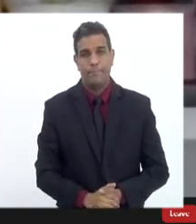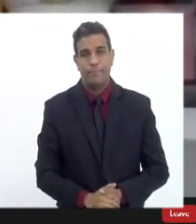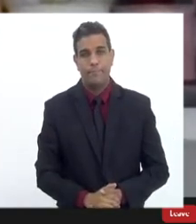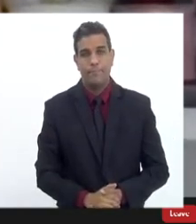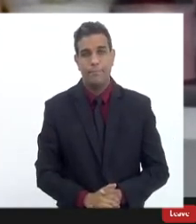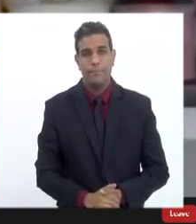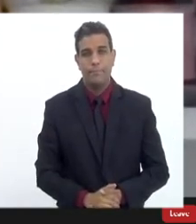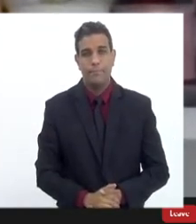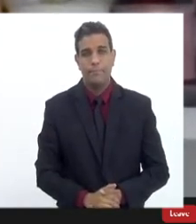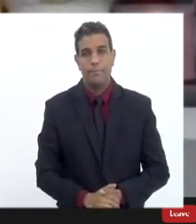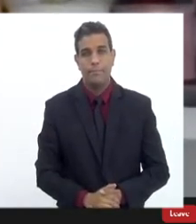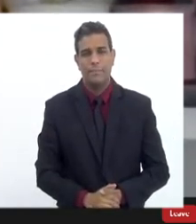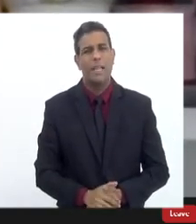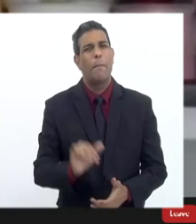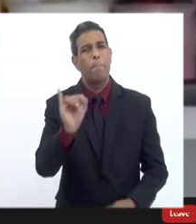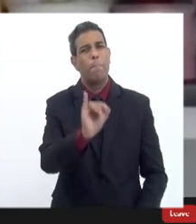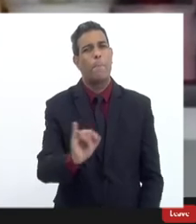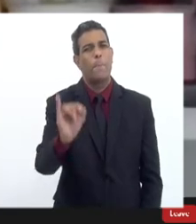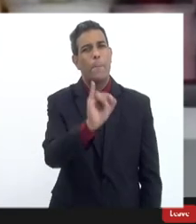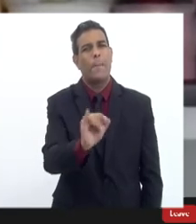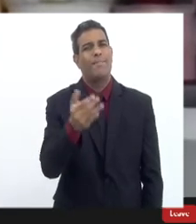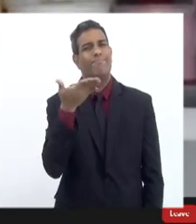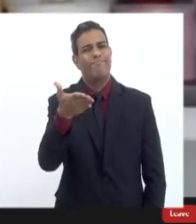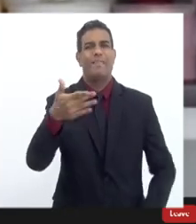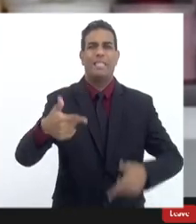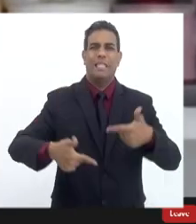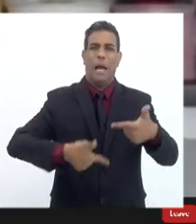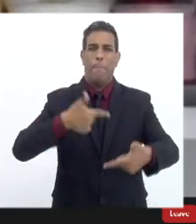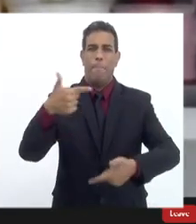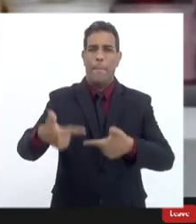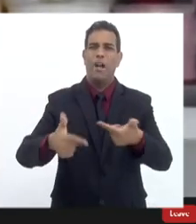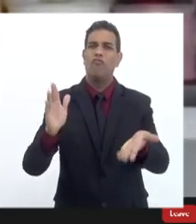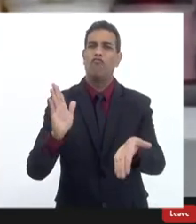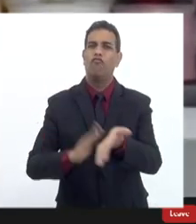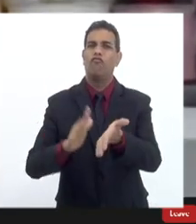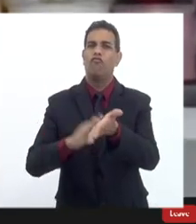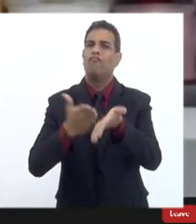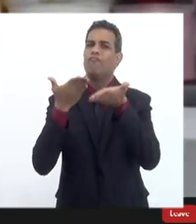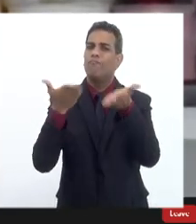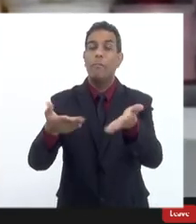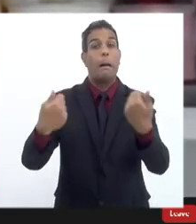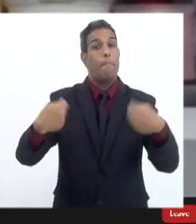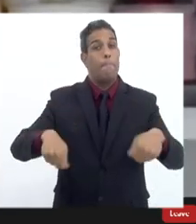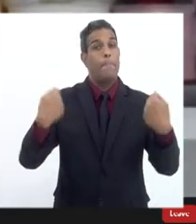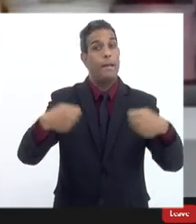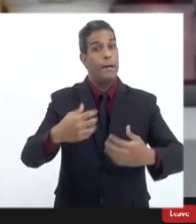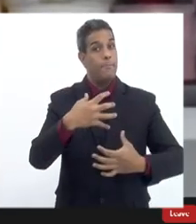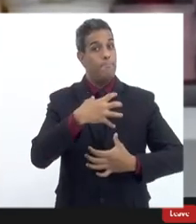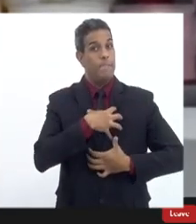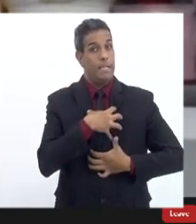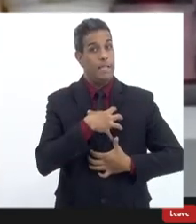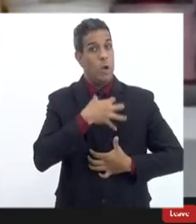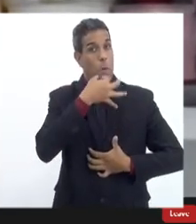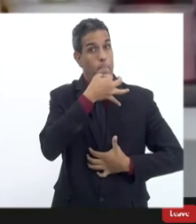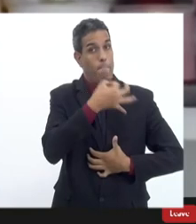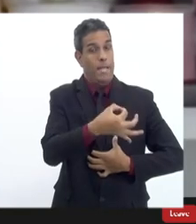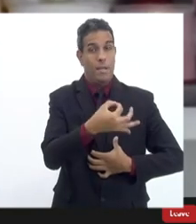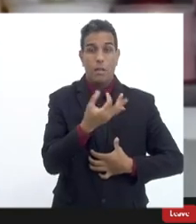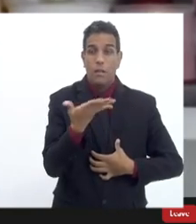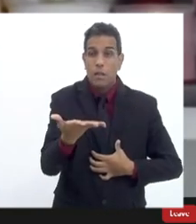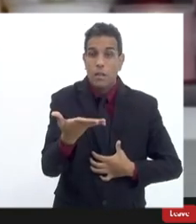Então, é importantíssimo esse trabalho. Ele deveria, a meu ver, ser